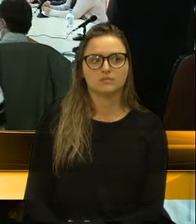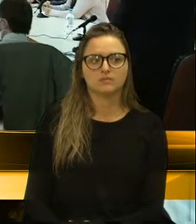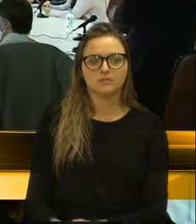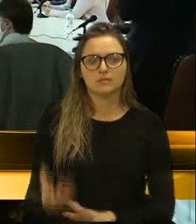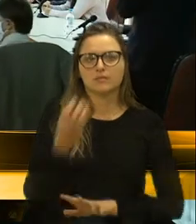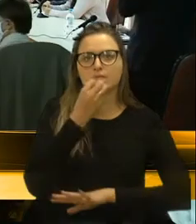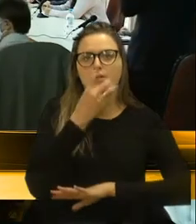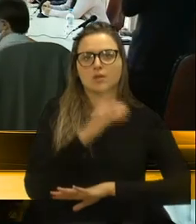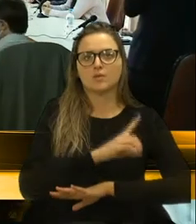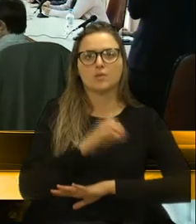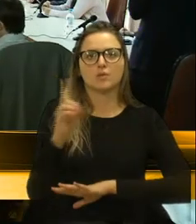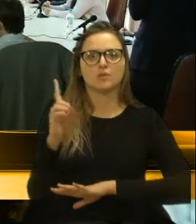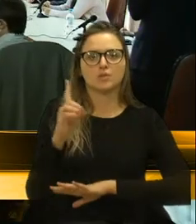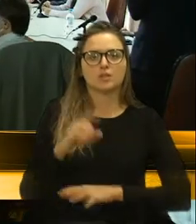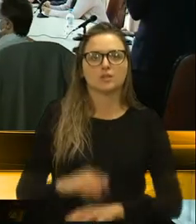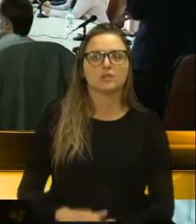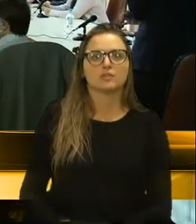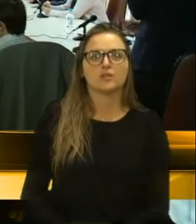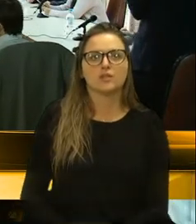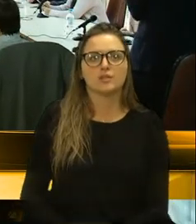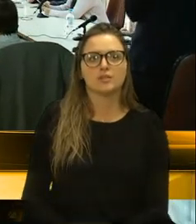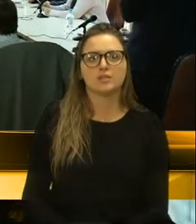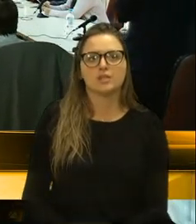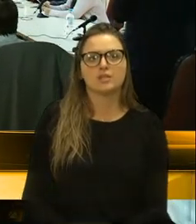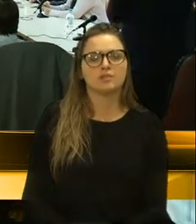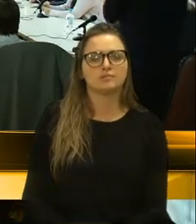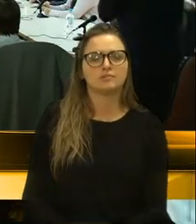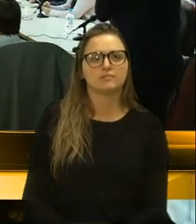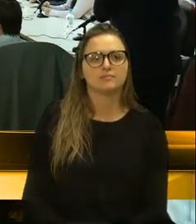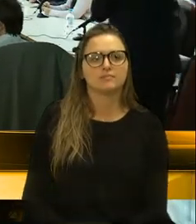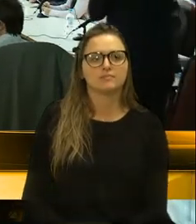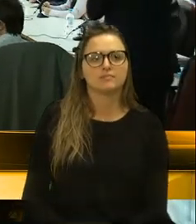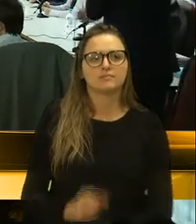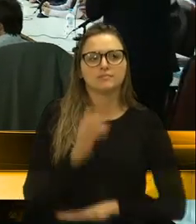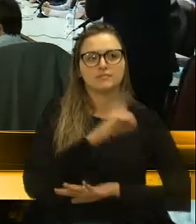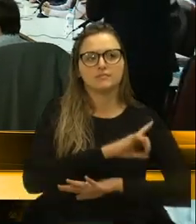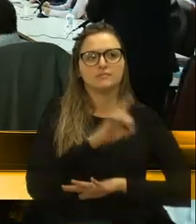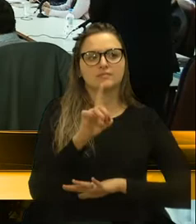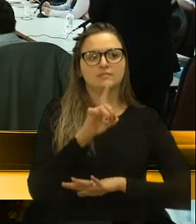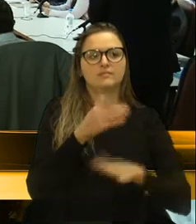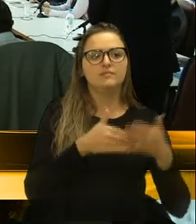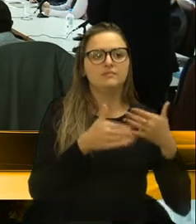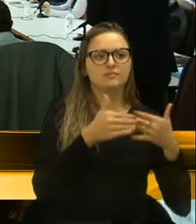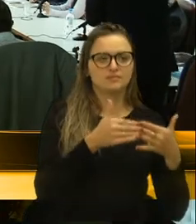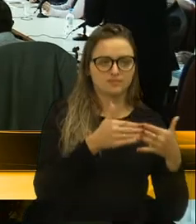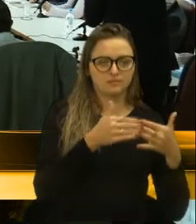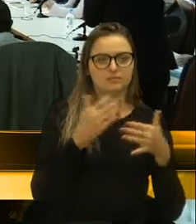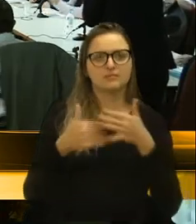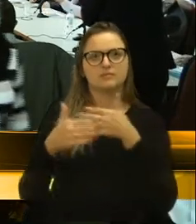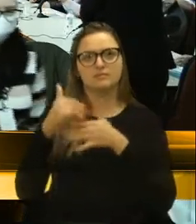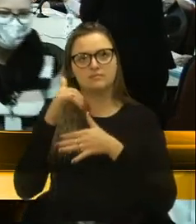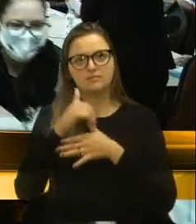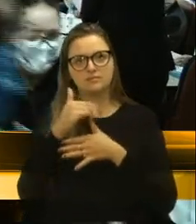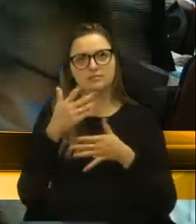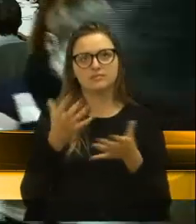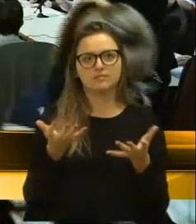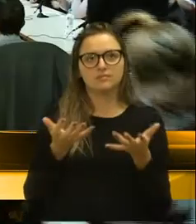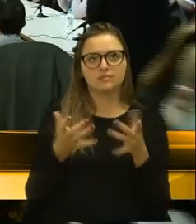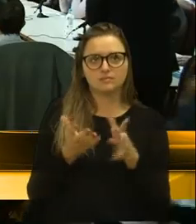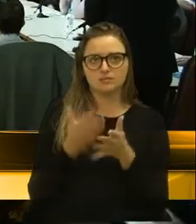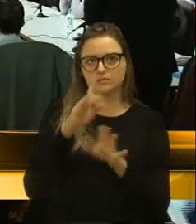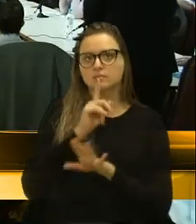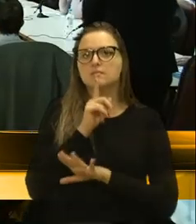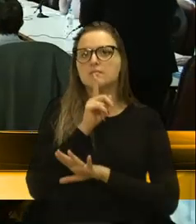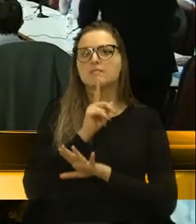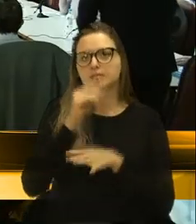Bom dia, nobres pares. Minha saudação a todos e todas. Especial vereador, colega de bancada, Alberto Meneguzzi, pela